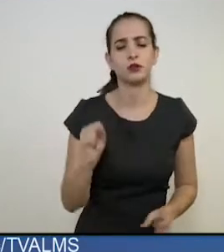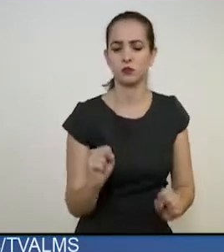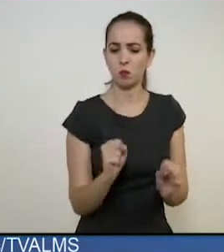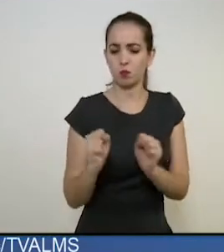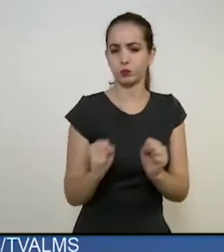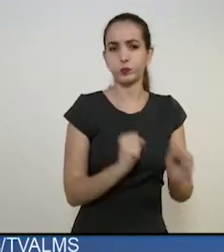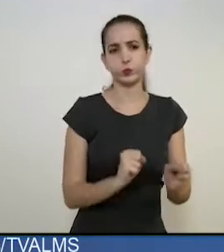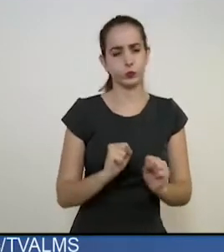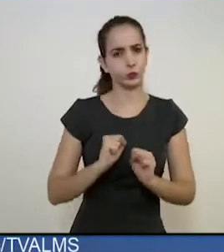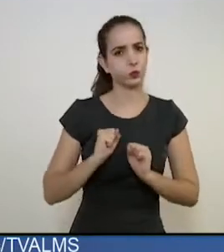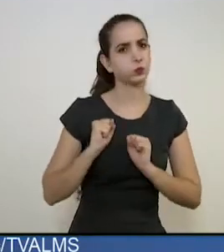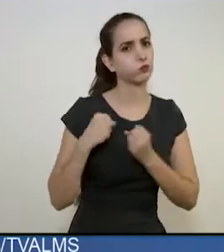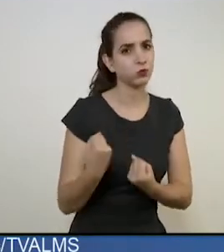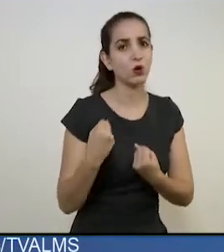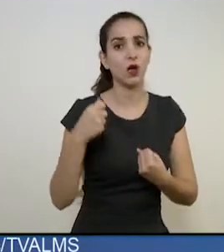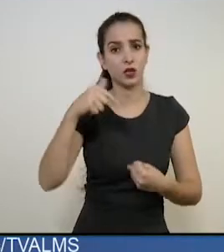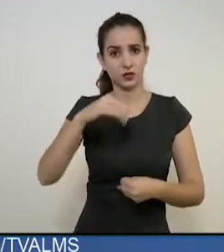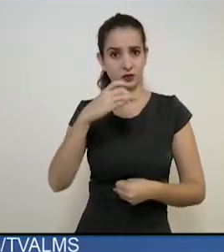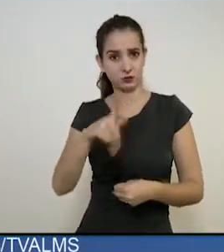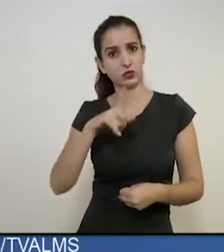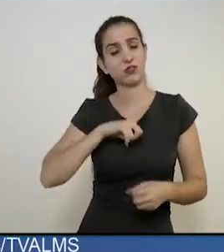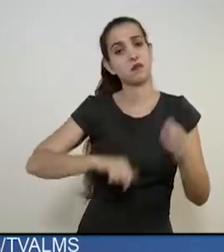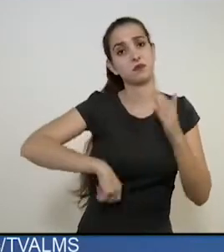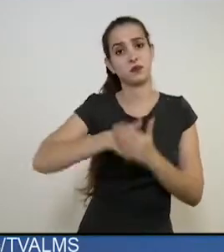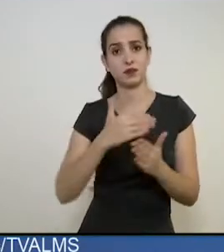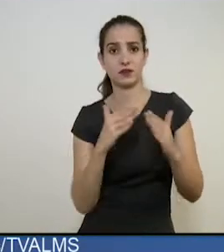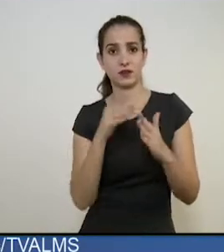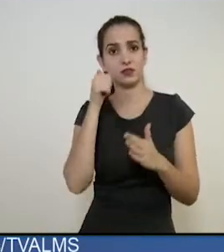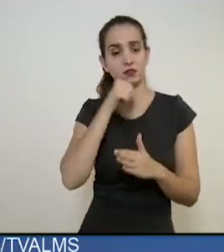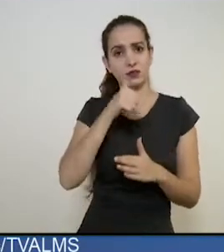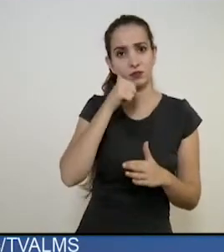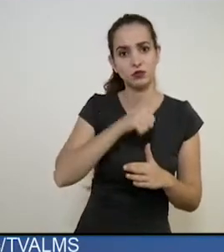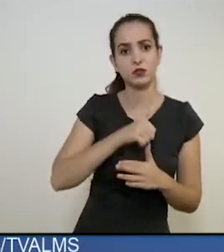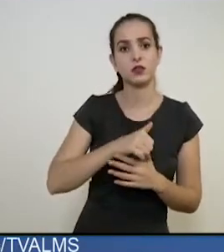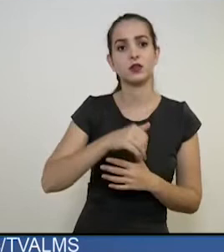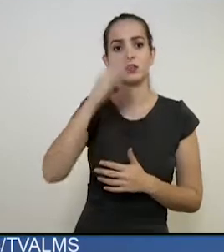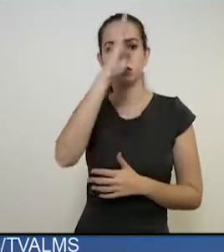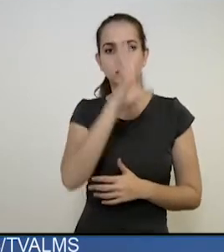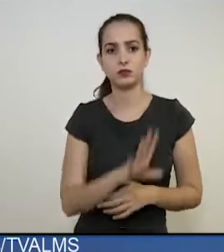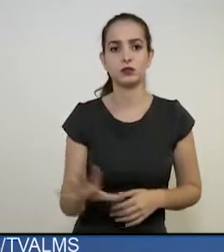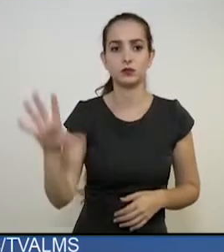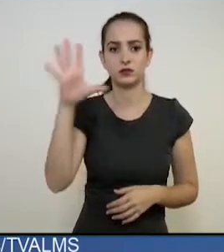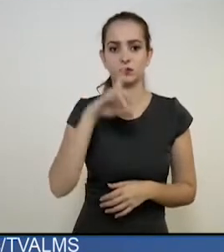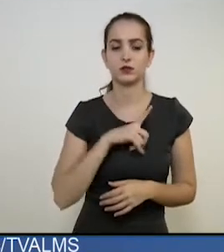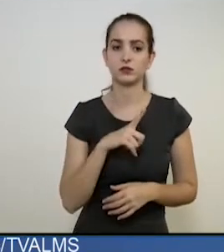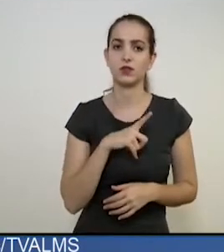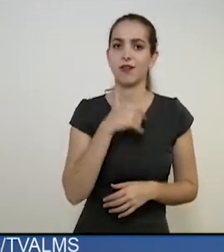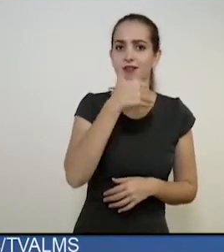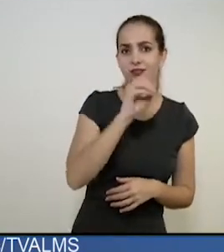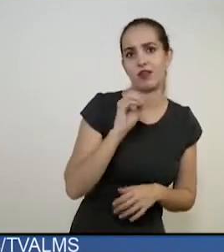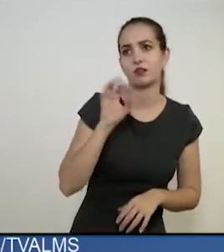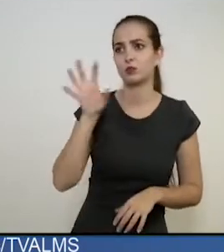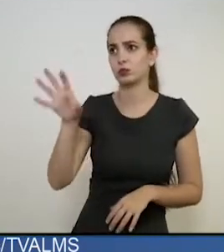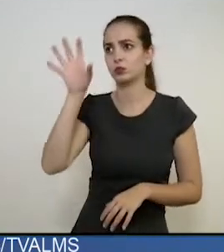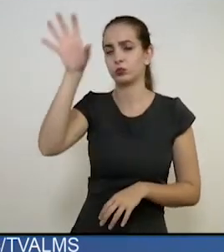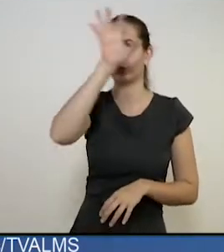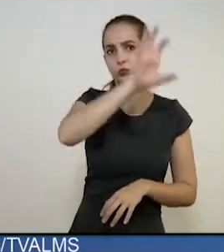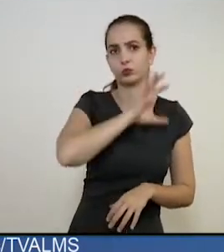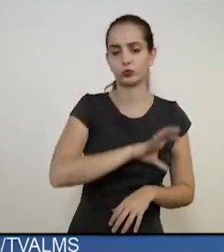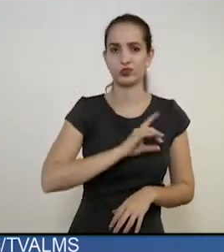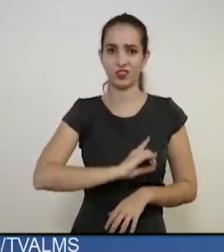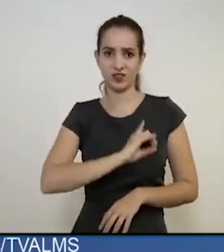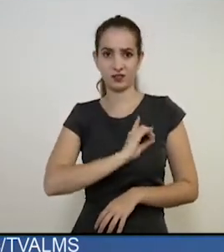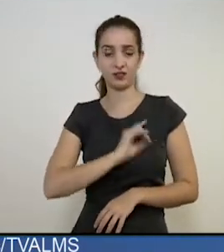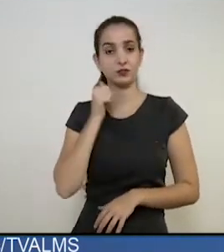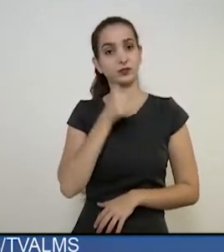Campo Grande ter a primeira Casa da Mulher Brasileira, a Sala Lilás, as 10 regionais com delegacias da